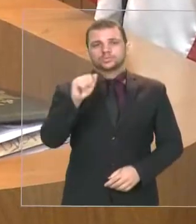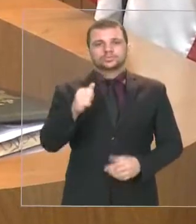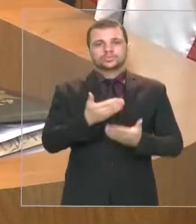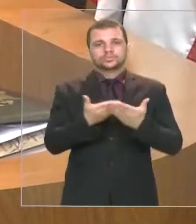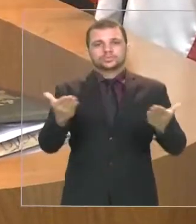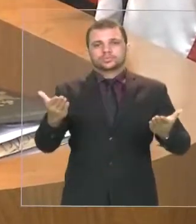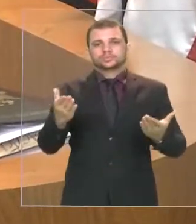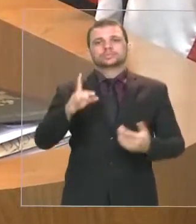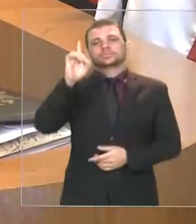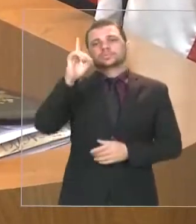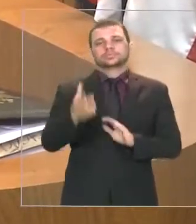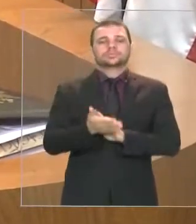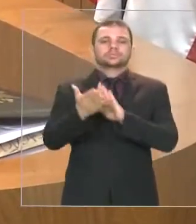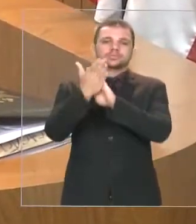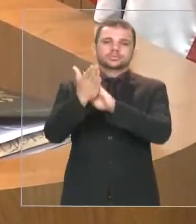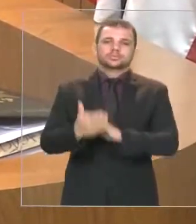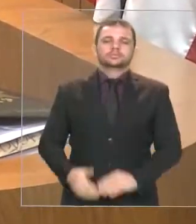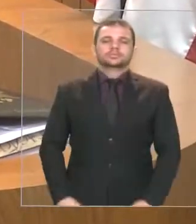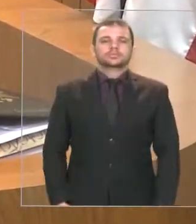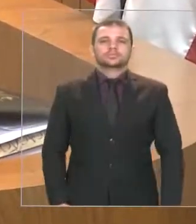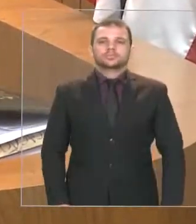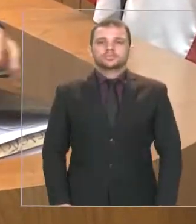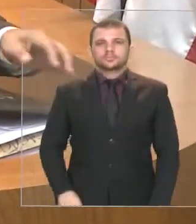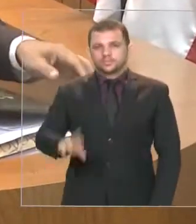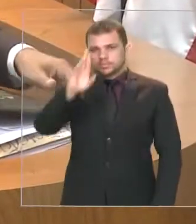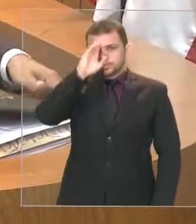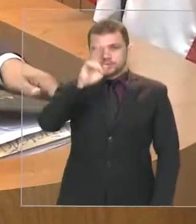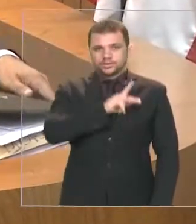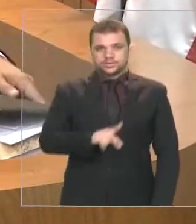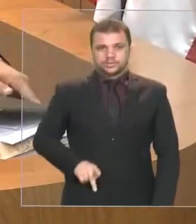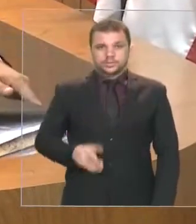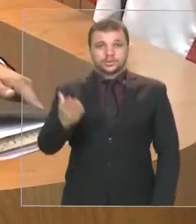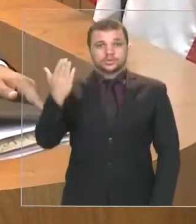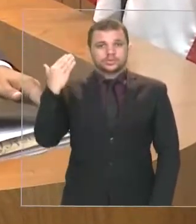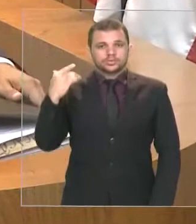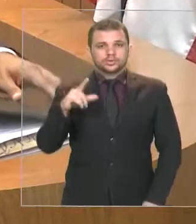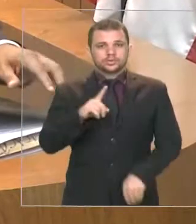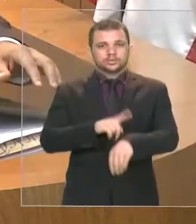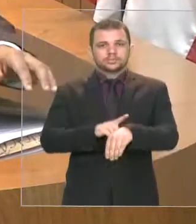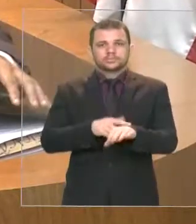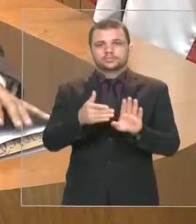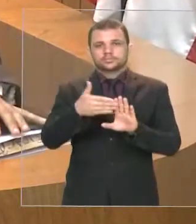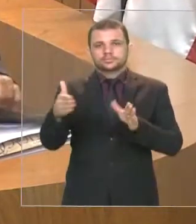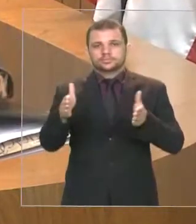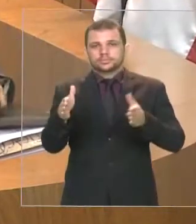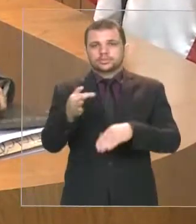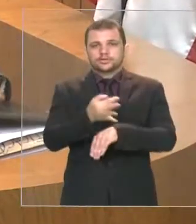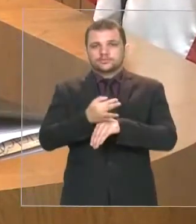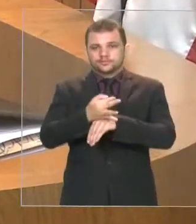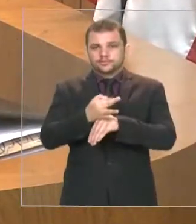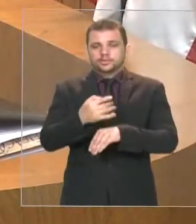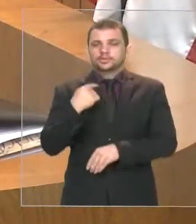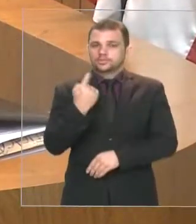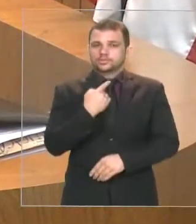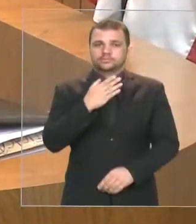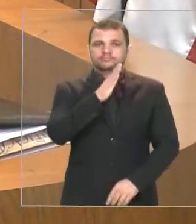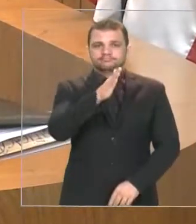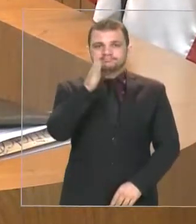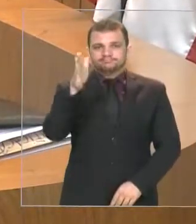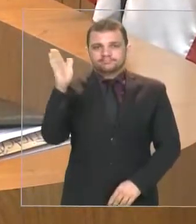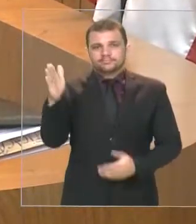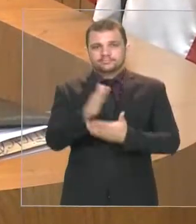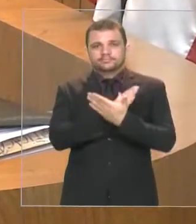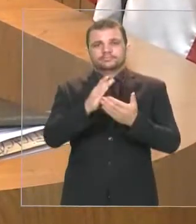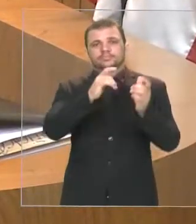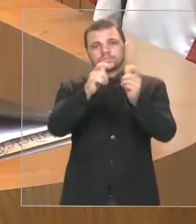louvado. Senhor presidente, durante o recesso, nós estivemos percorrendo alguns